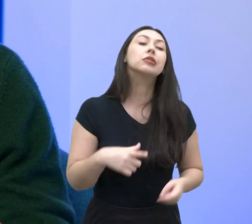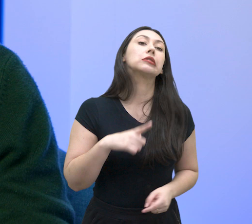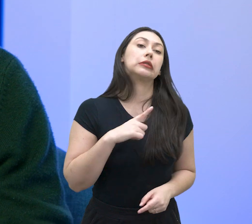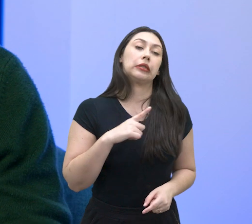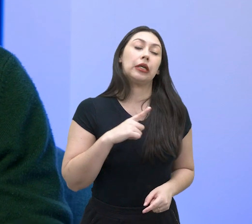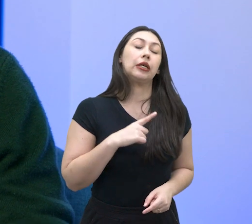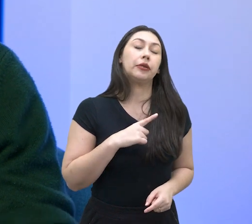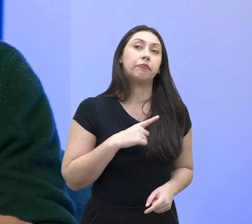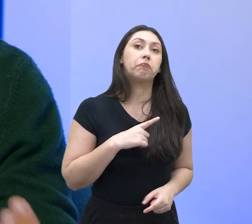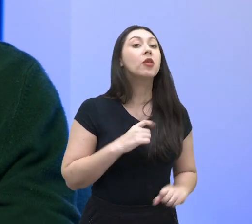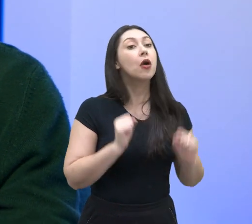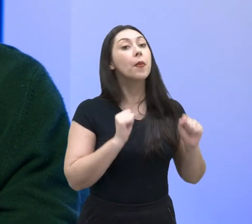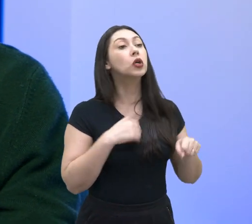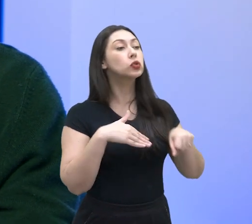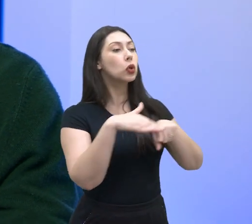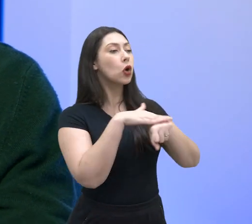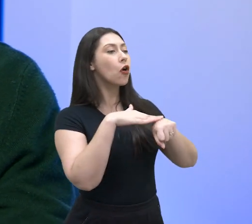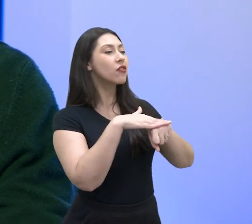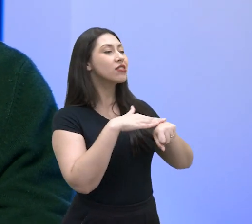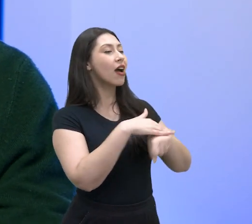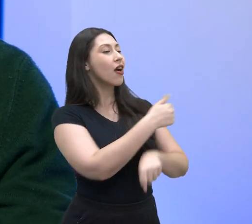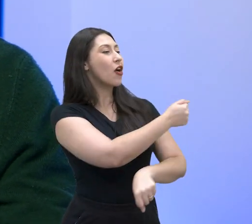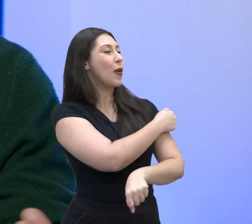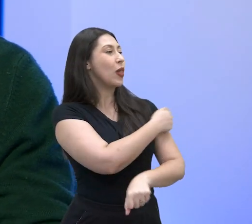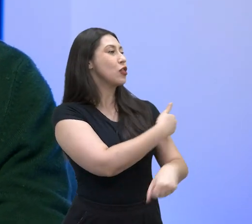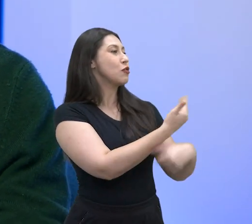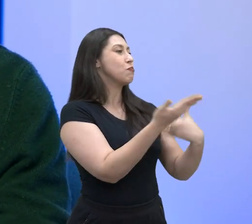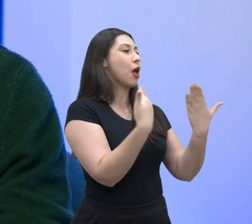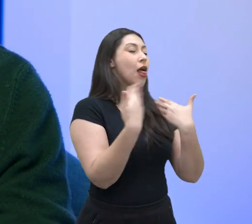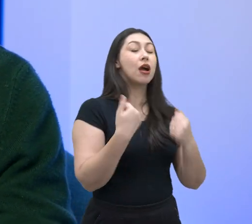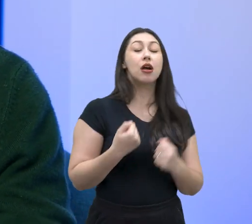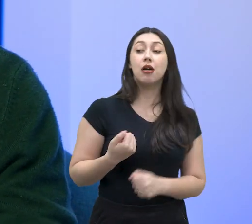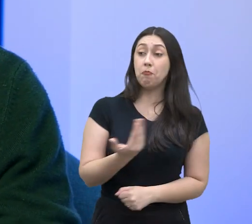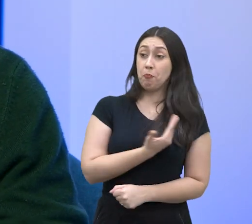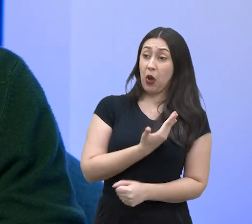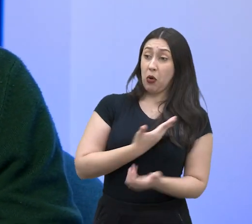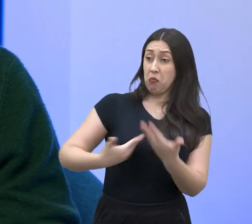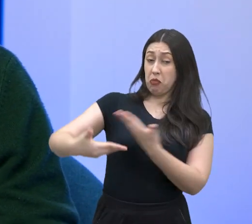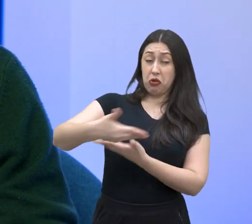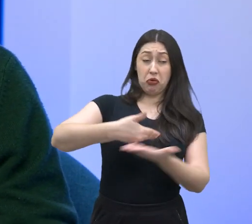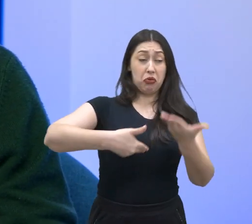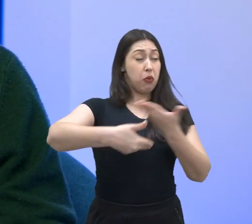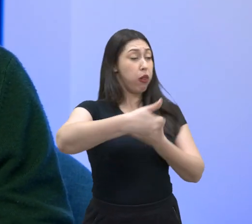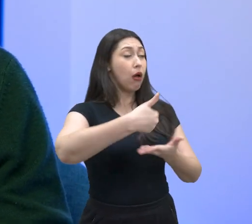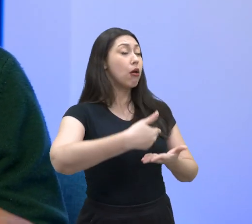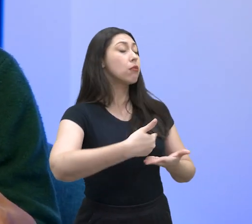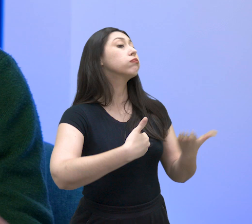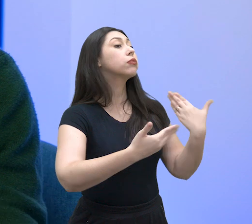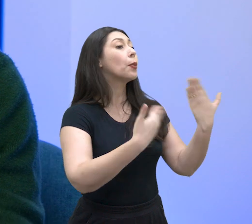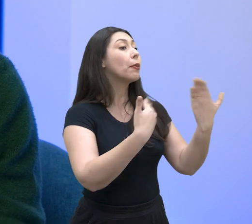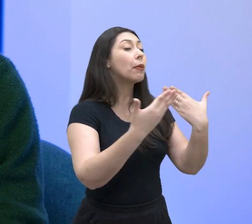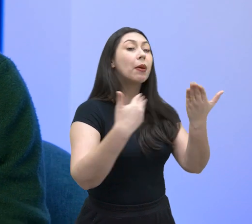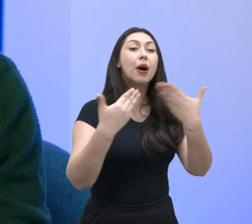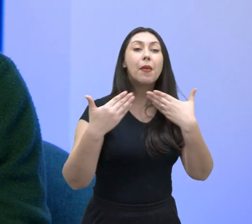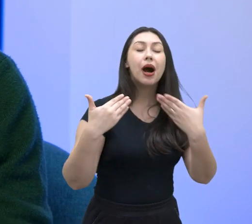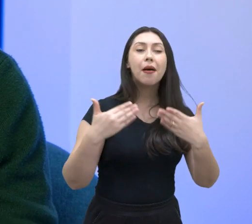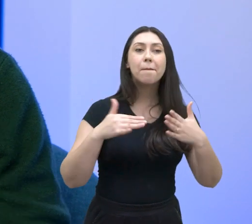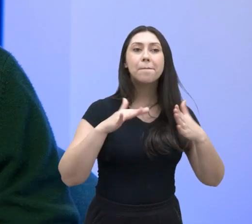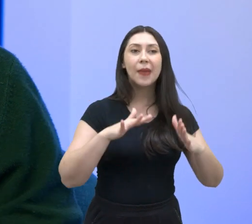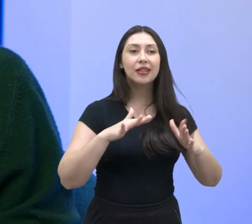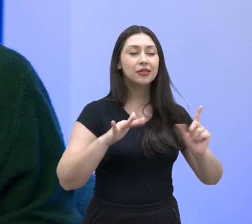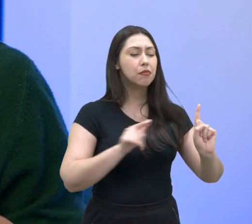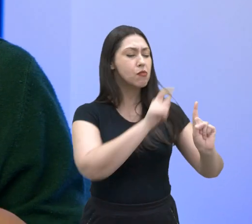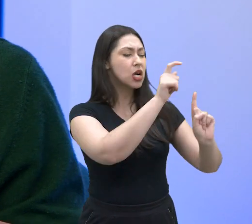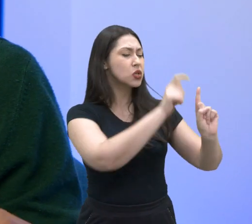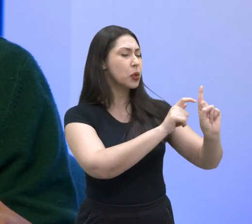é importante eu respeitar a diversidade de pensamento, sobre como é importante eu pensar no outro, sobre